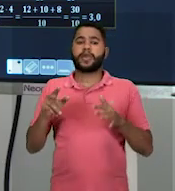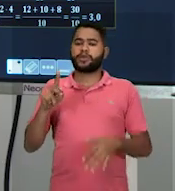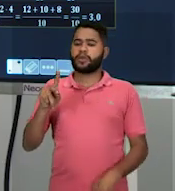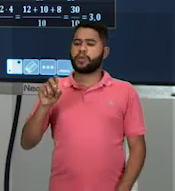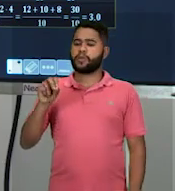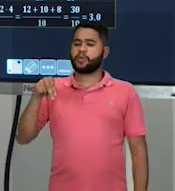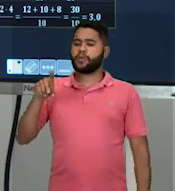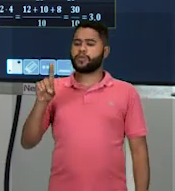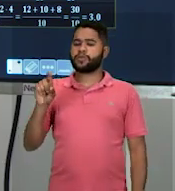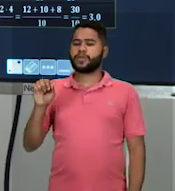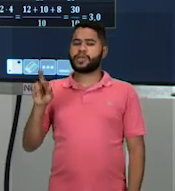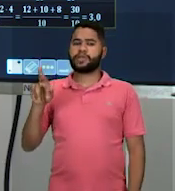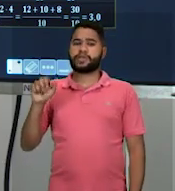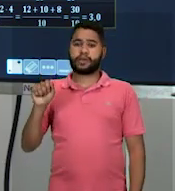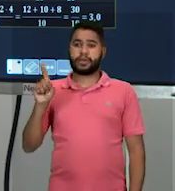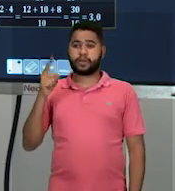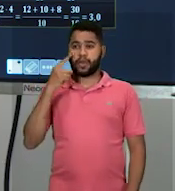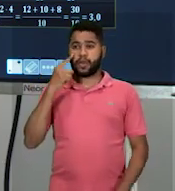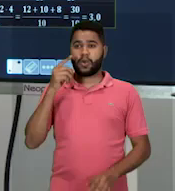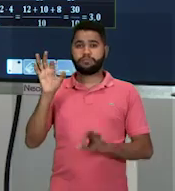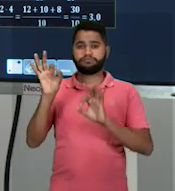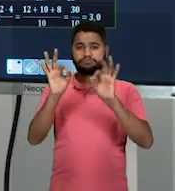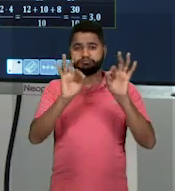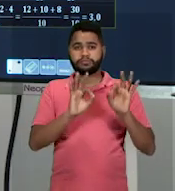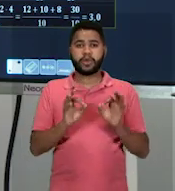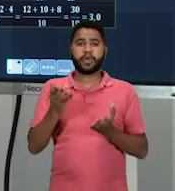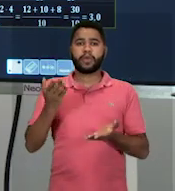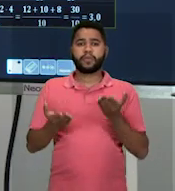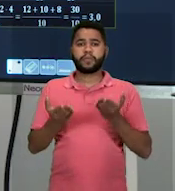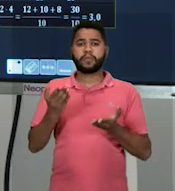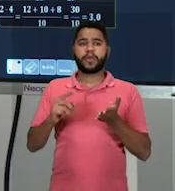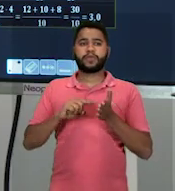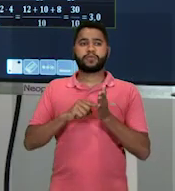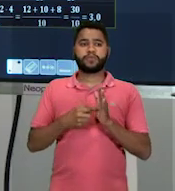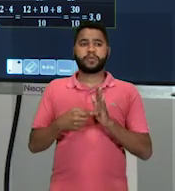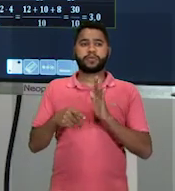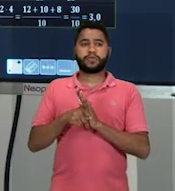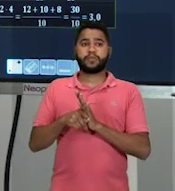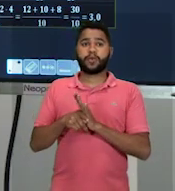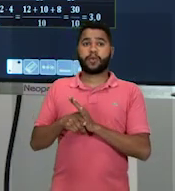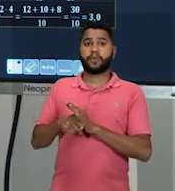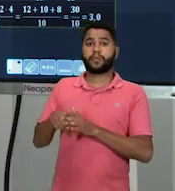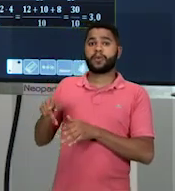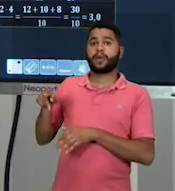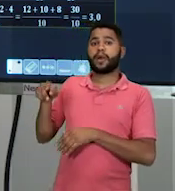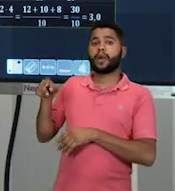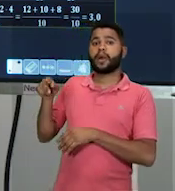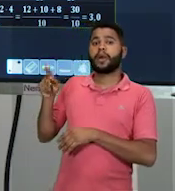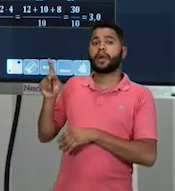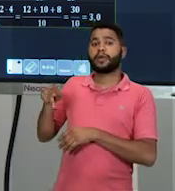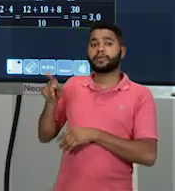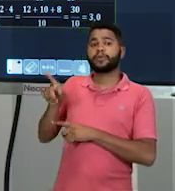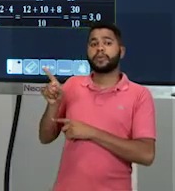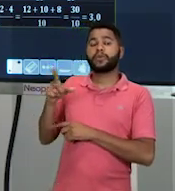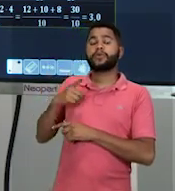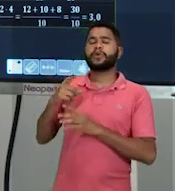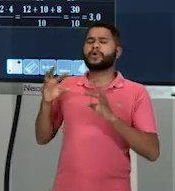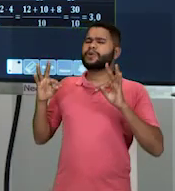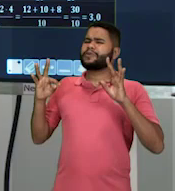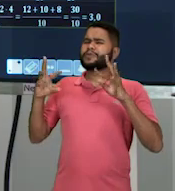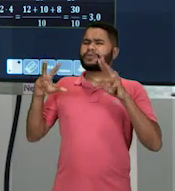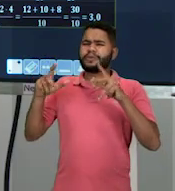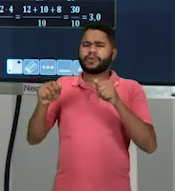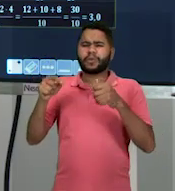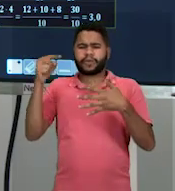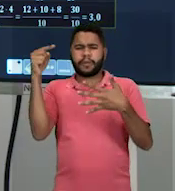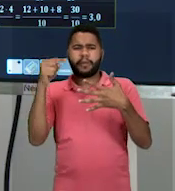seguinte, tá? Eu coloquei aqui na seguinte ordem, tá? O peso vezes a nota. Então, reparem, por favor, que em todos os casos,